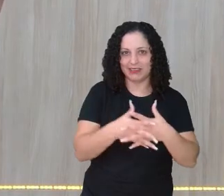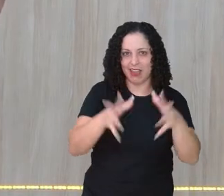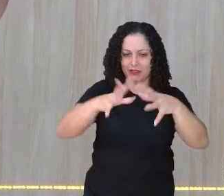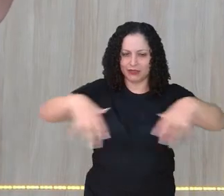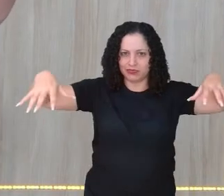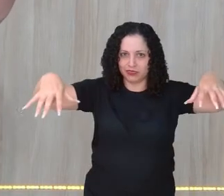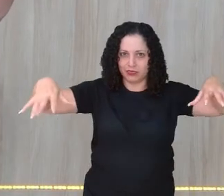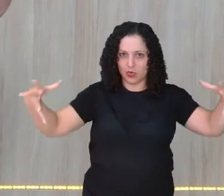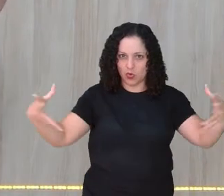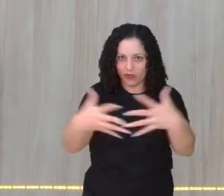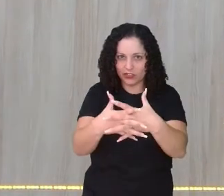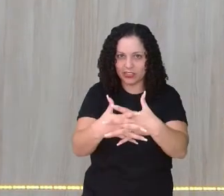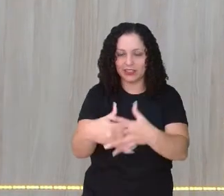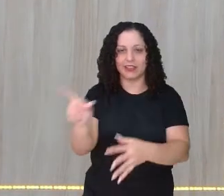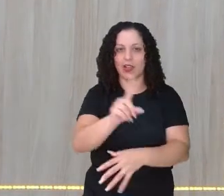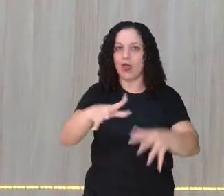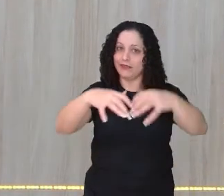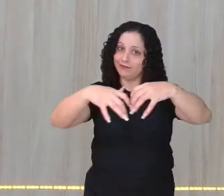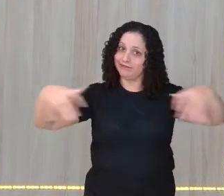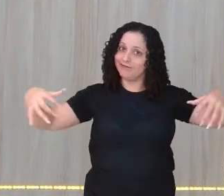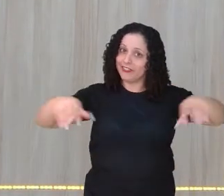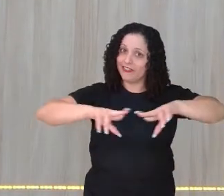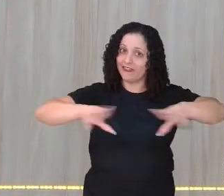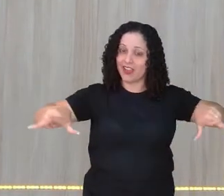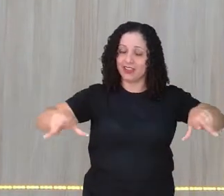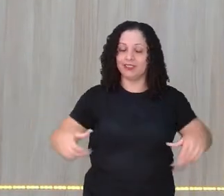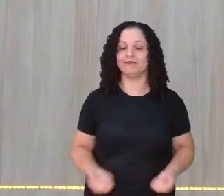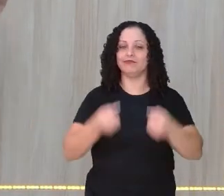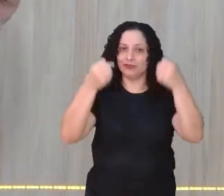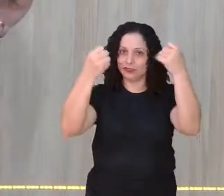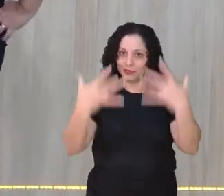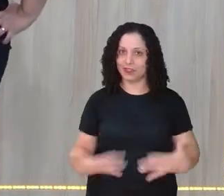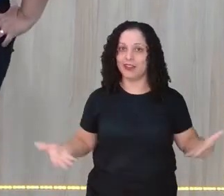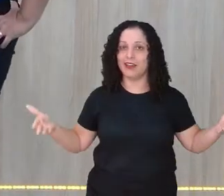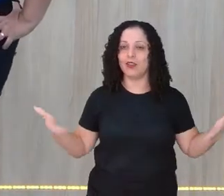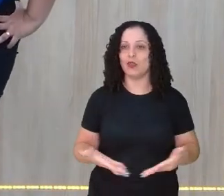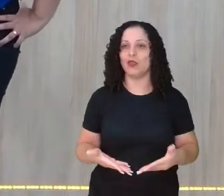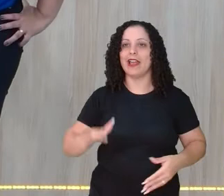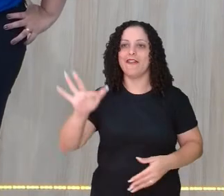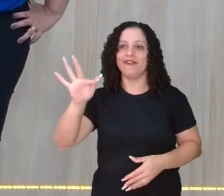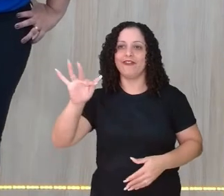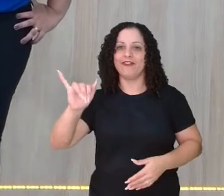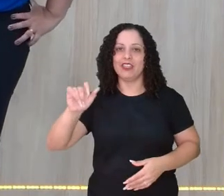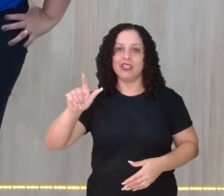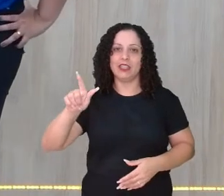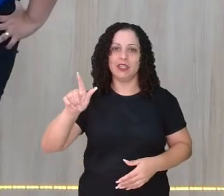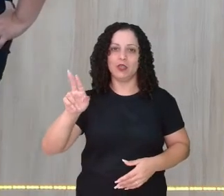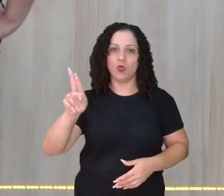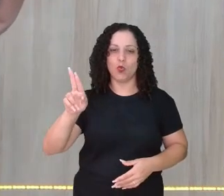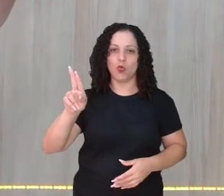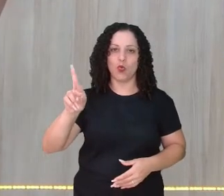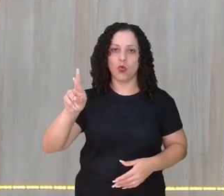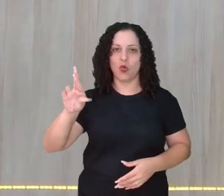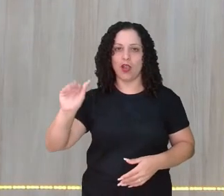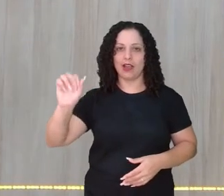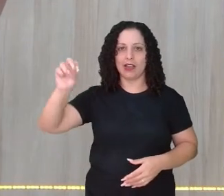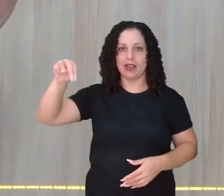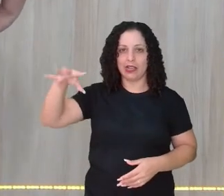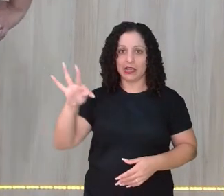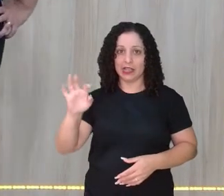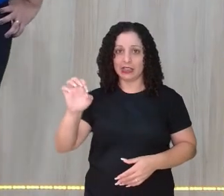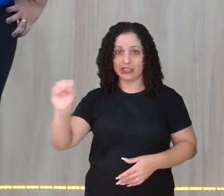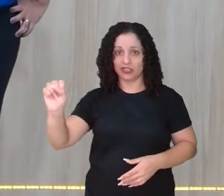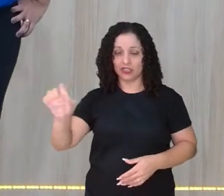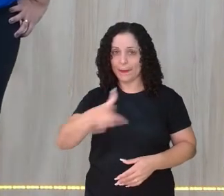com coadjuvantes. Prestem bem atenção no que eu falei agora. Figurantes, ó, foco na tela. Figurantes, eles são apenas